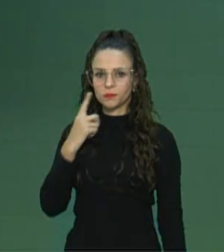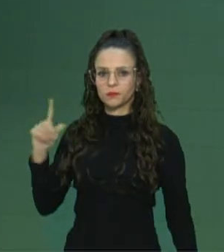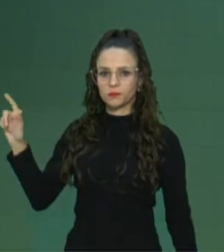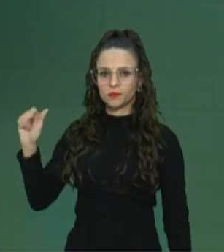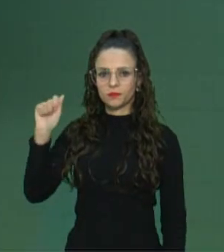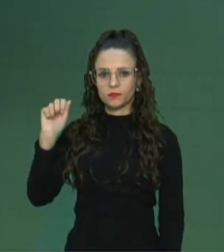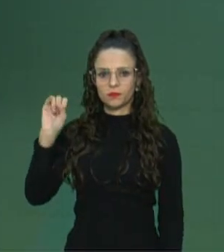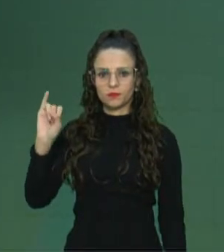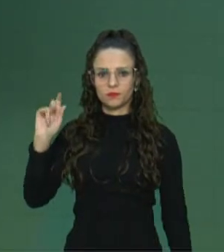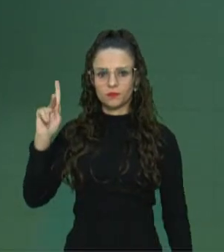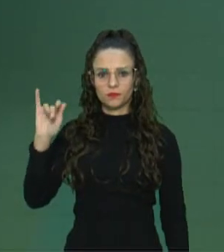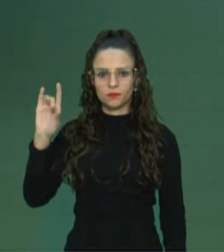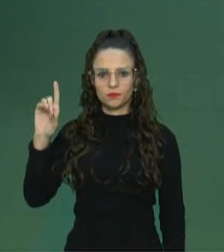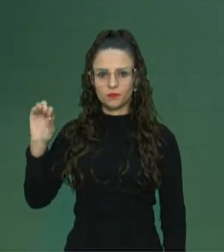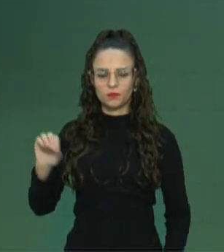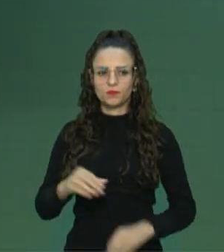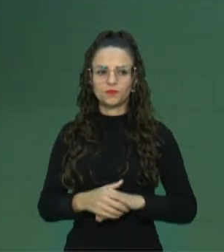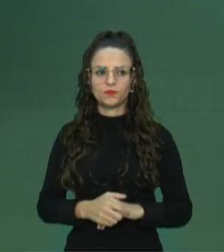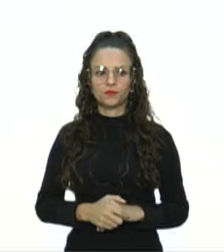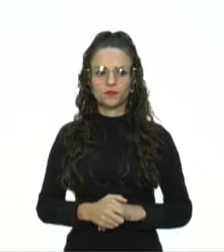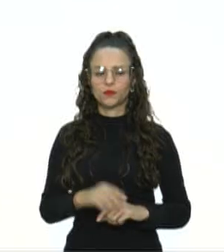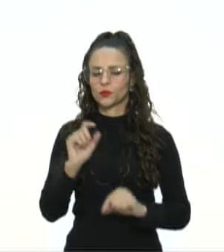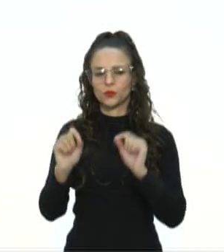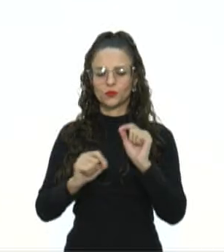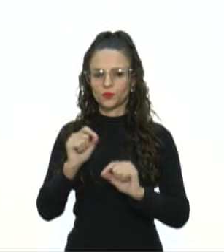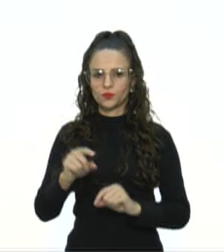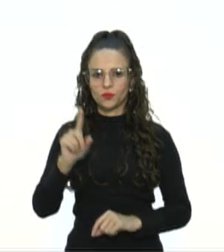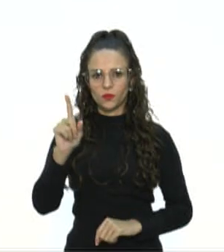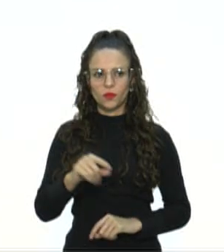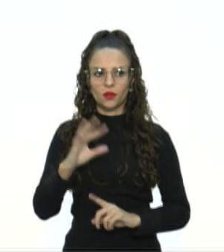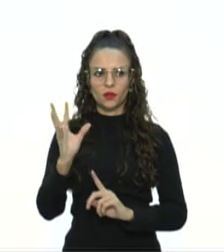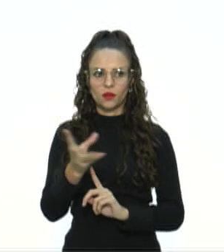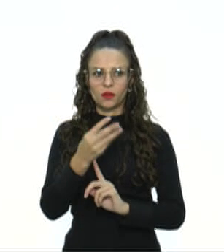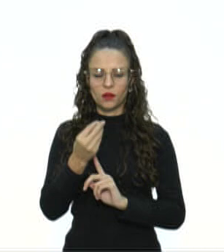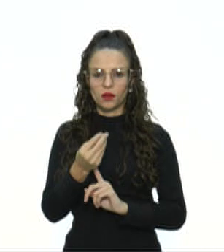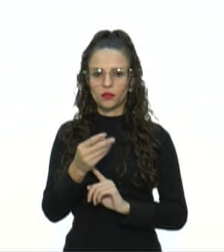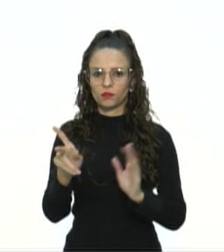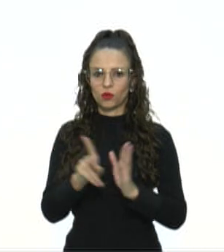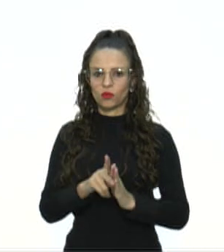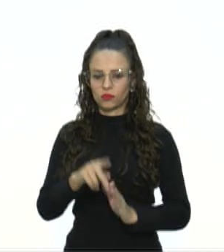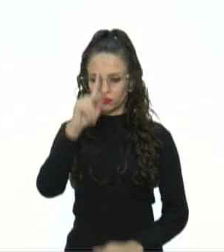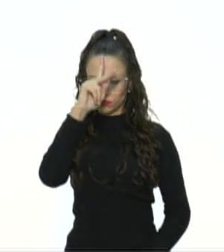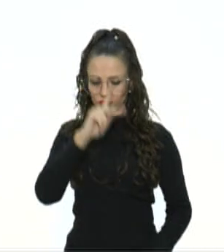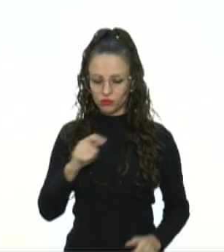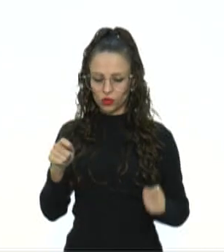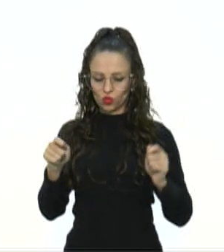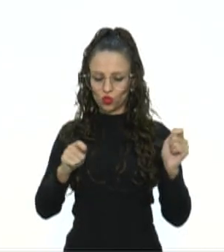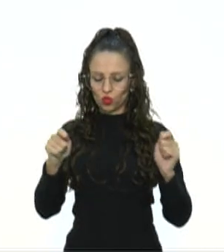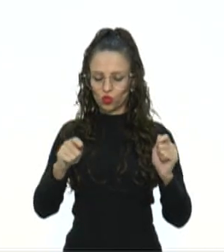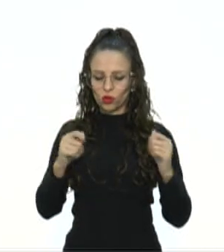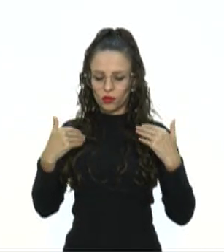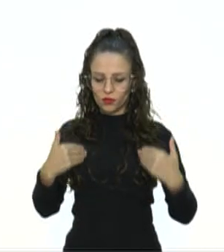o Aikido. Então, o que é o Aikido? É uma arte de autocontrole físico e mental que propicia